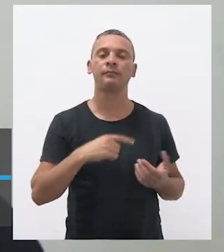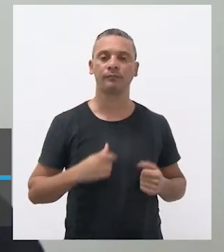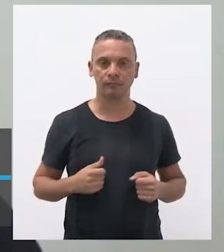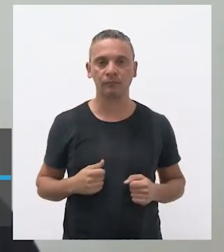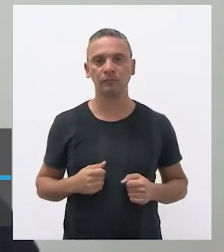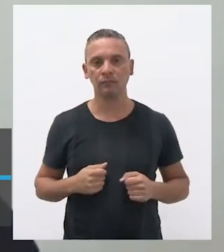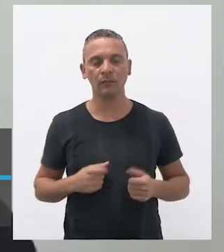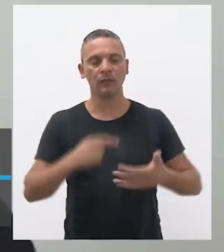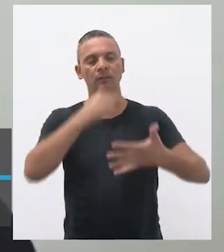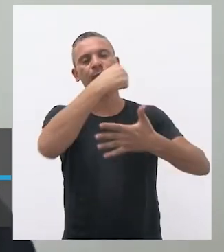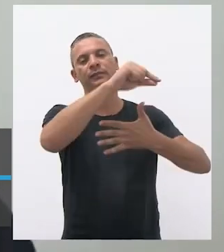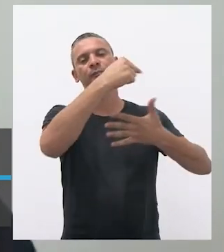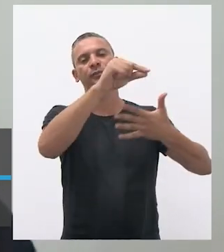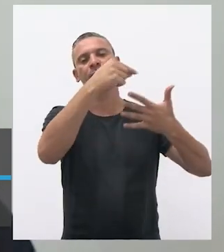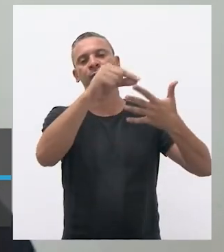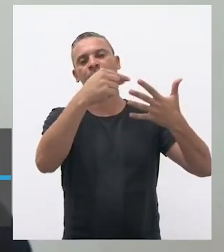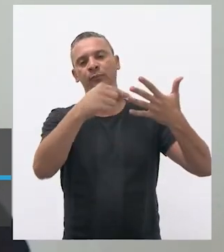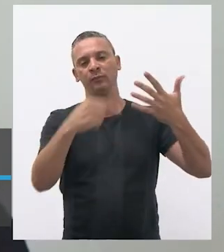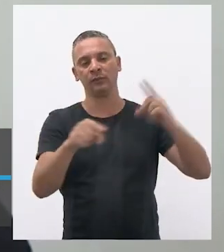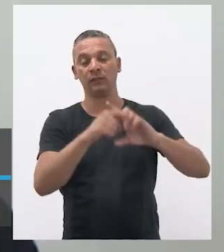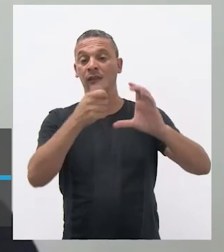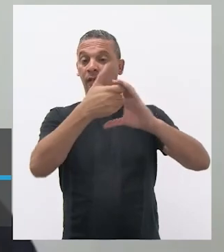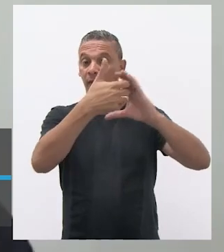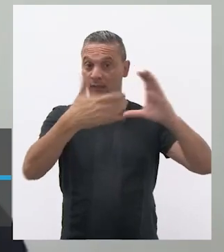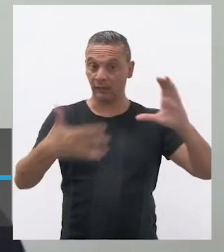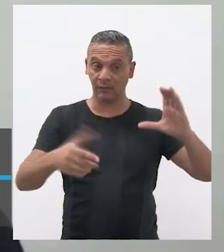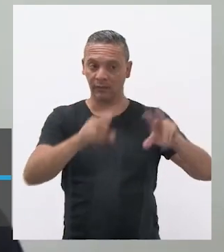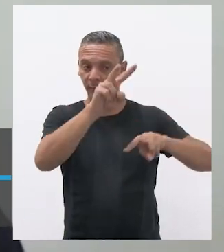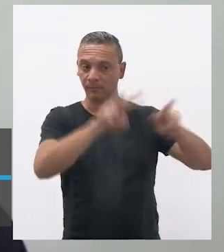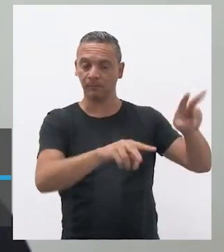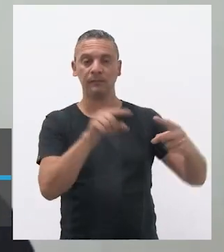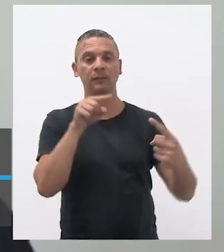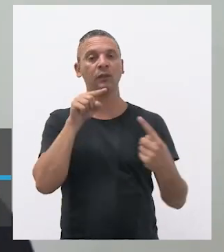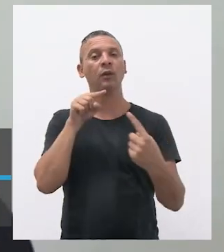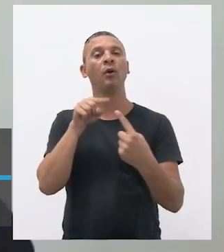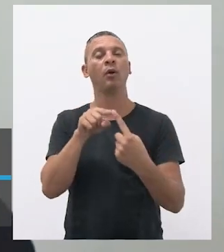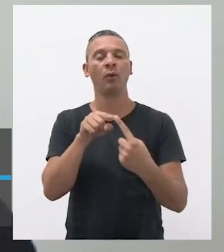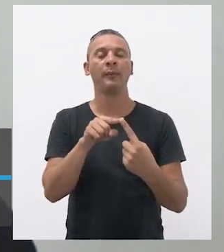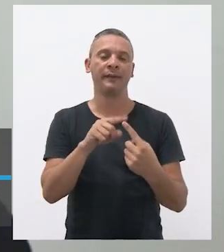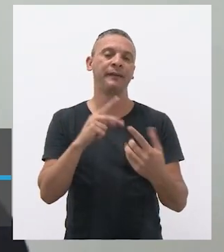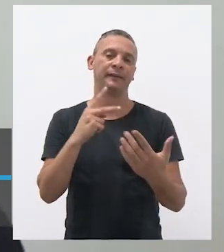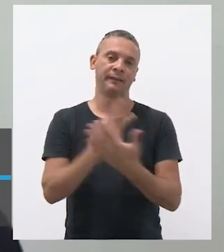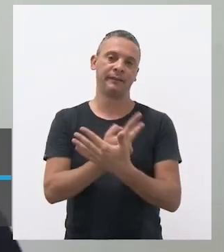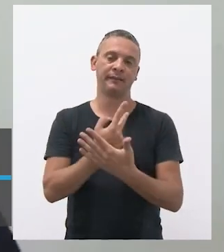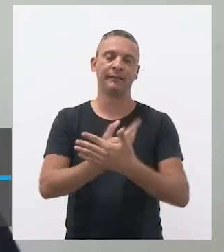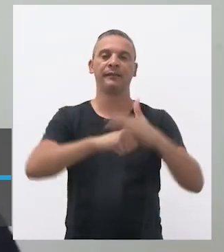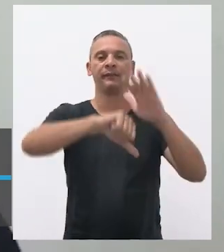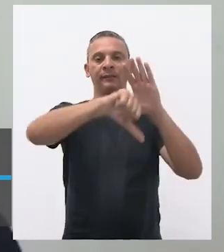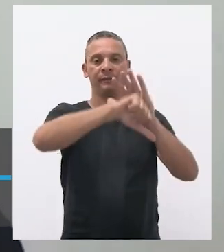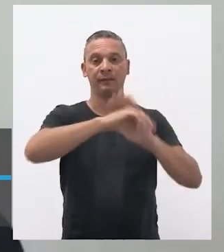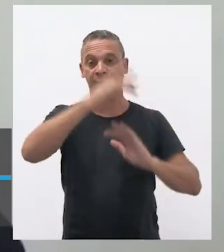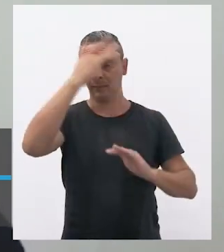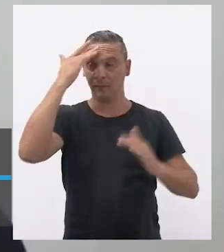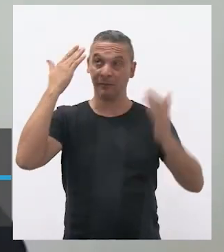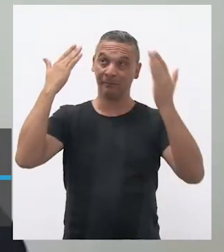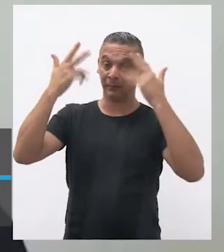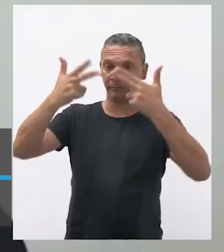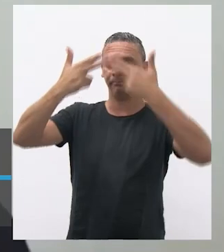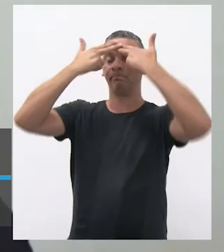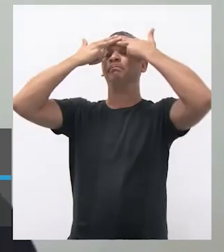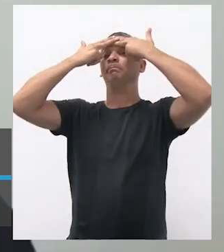Isso, então, é uma conduta que visa, que objetiva fazer com que as mulheres tenham